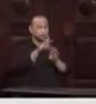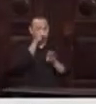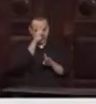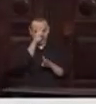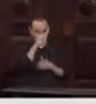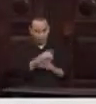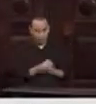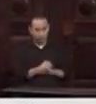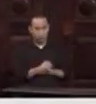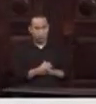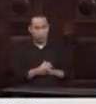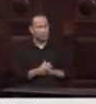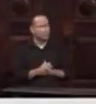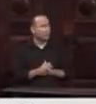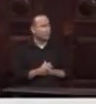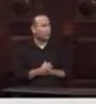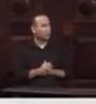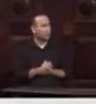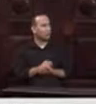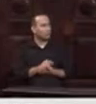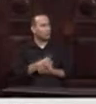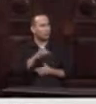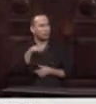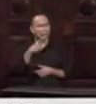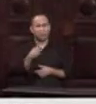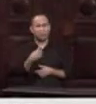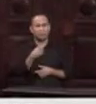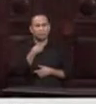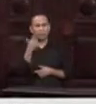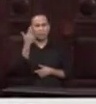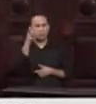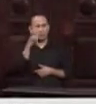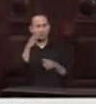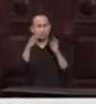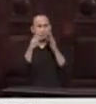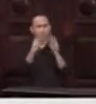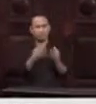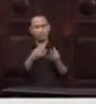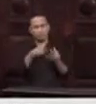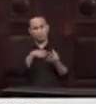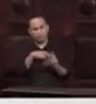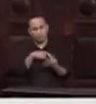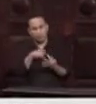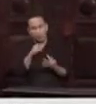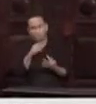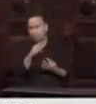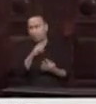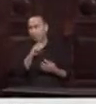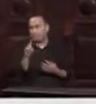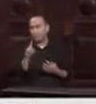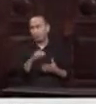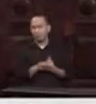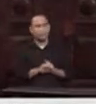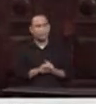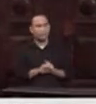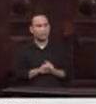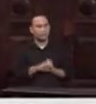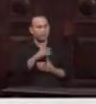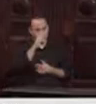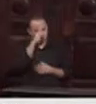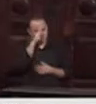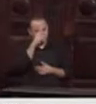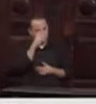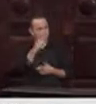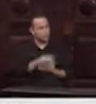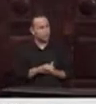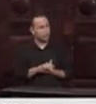hospital, a área começou a ser ocupada também por outras famílias que tinham ou não relação com o trabalho no hospital, no antigo